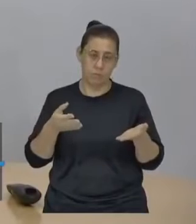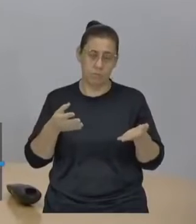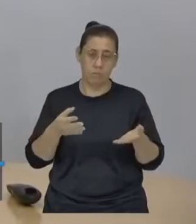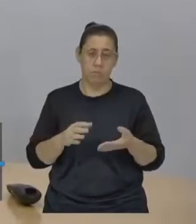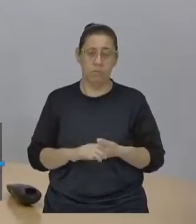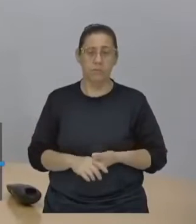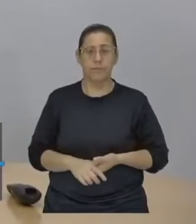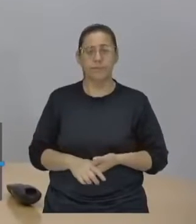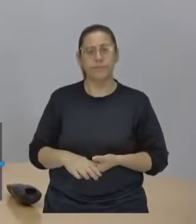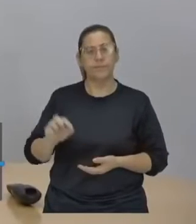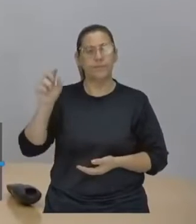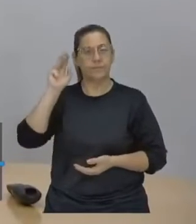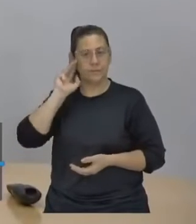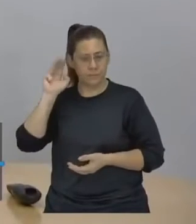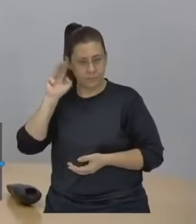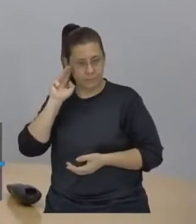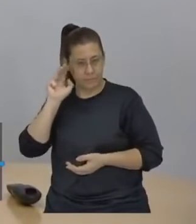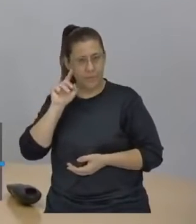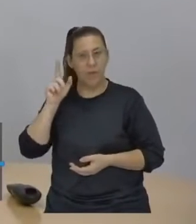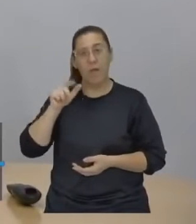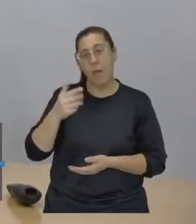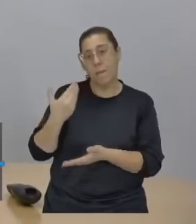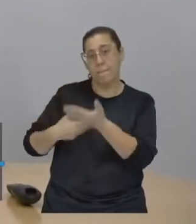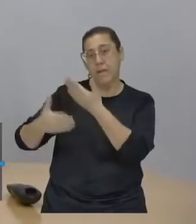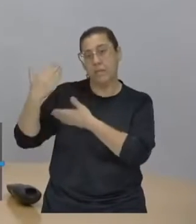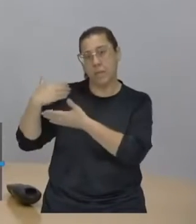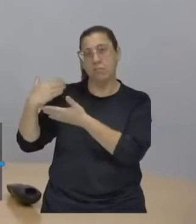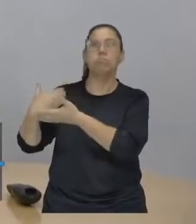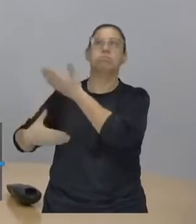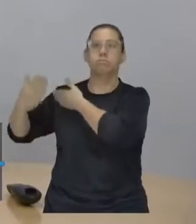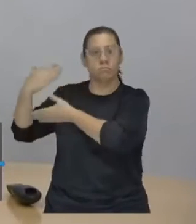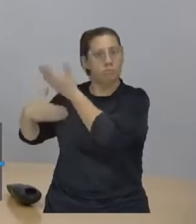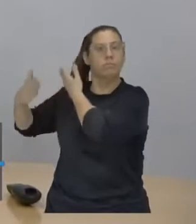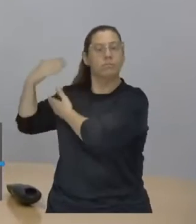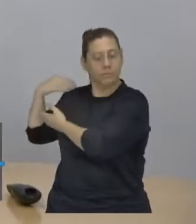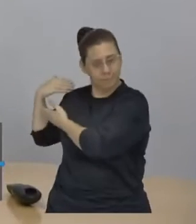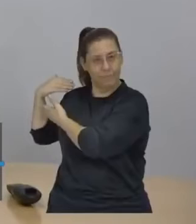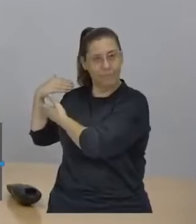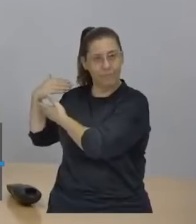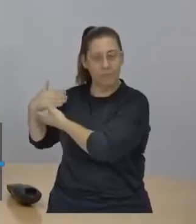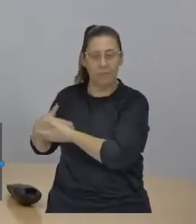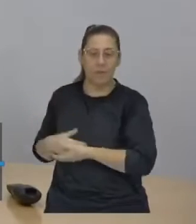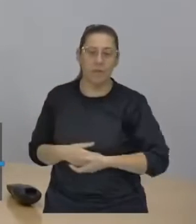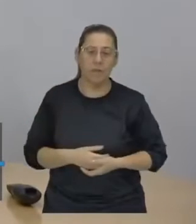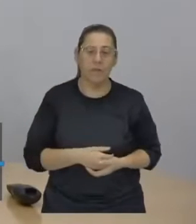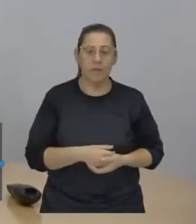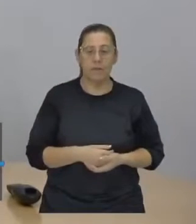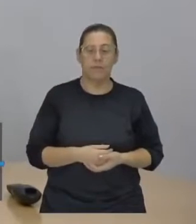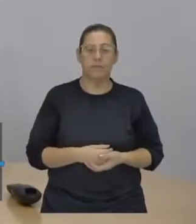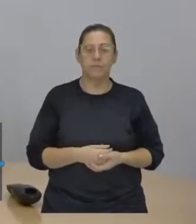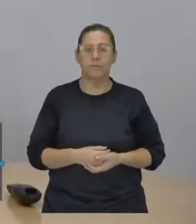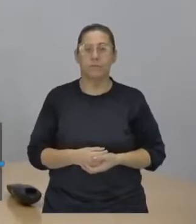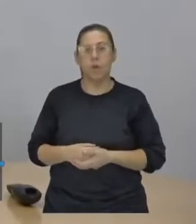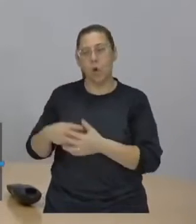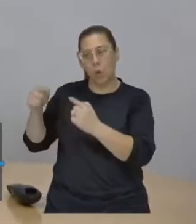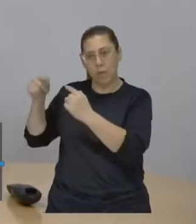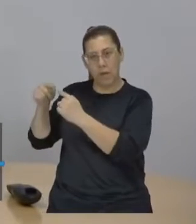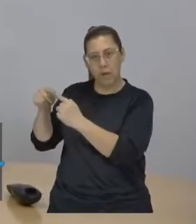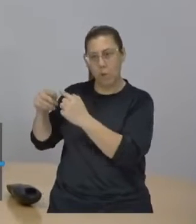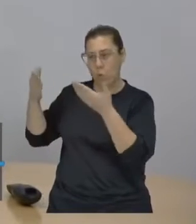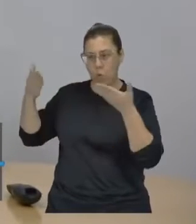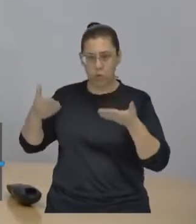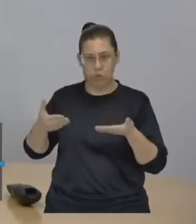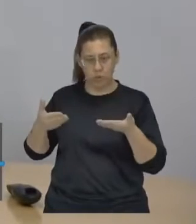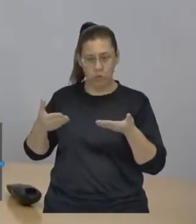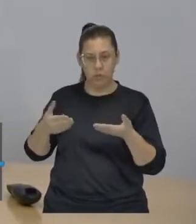E a terça-feira é o pretérito mais que perfeito em relação, é sempre em relação ao presente. Tá? Vamos pensar